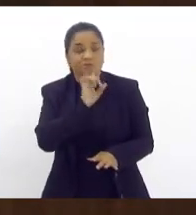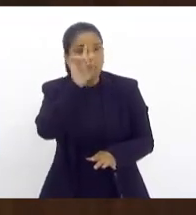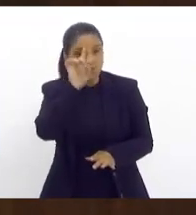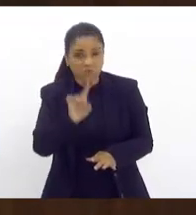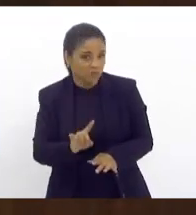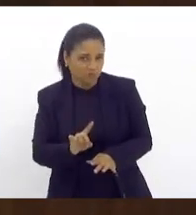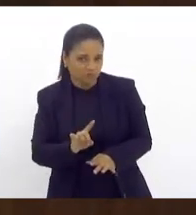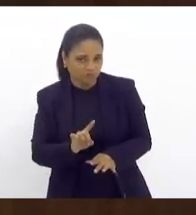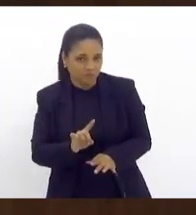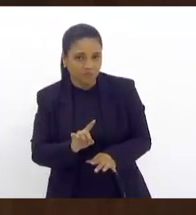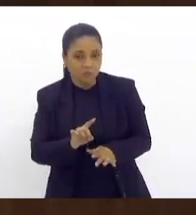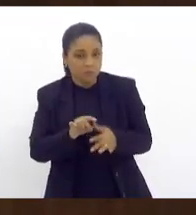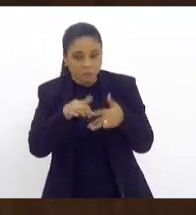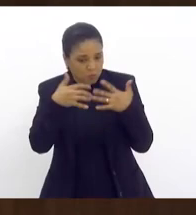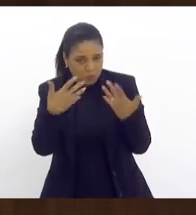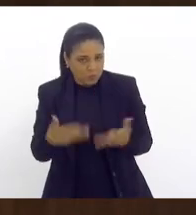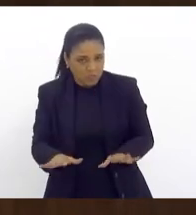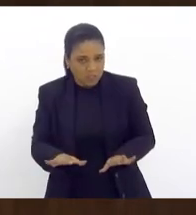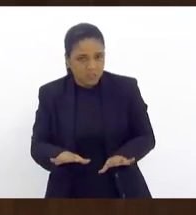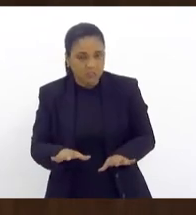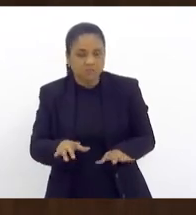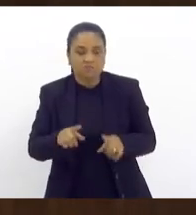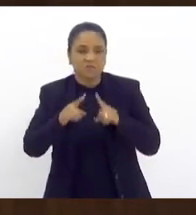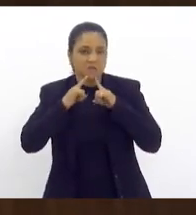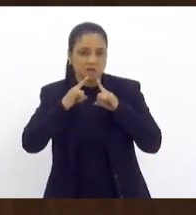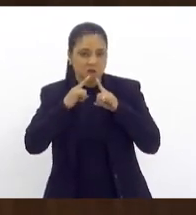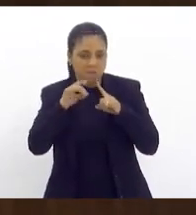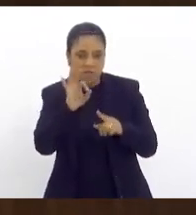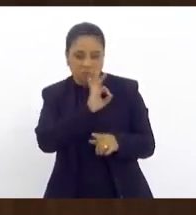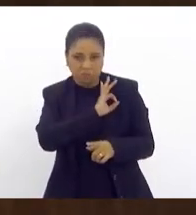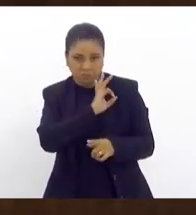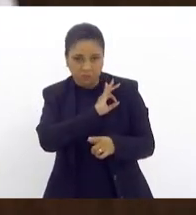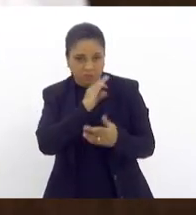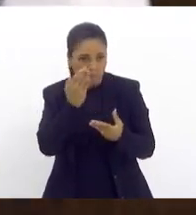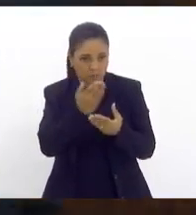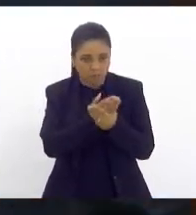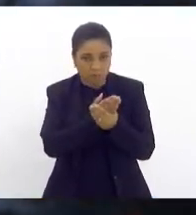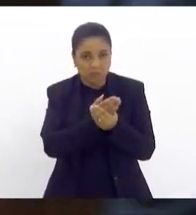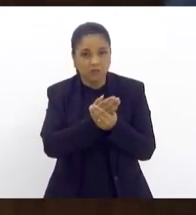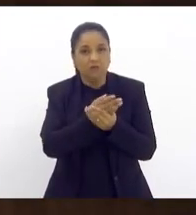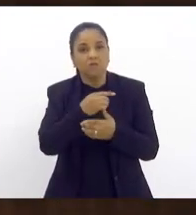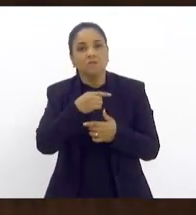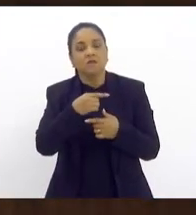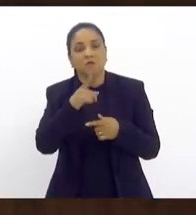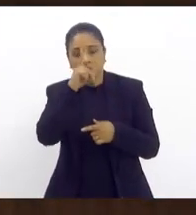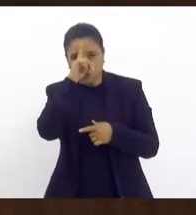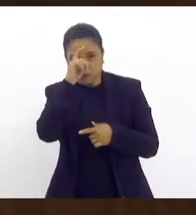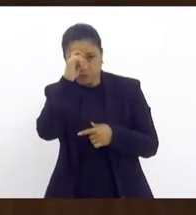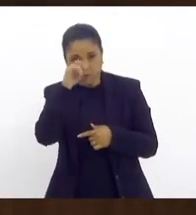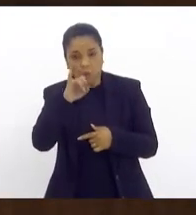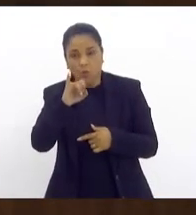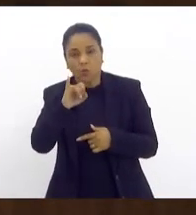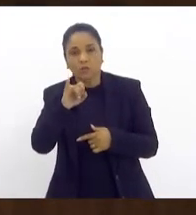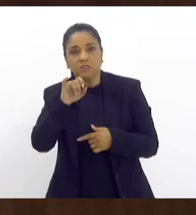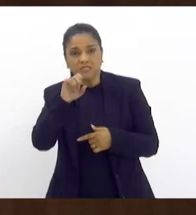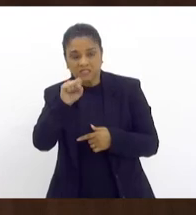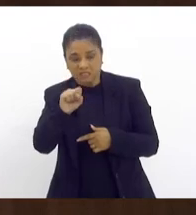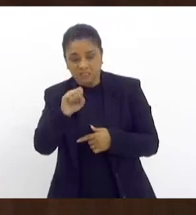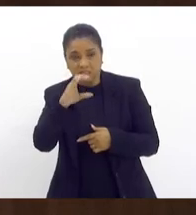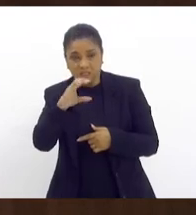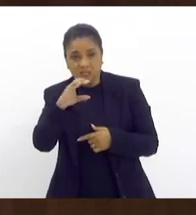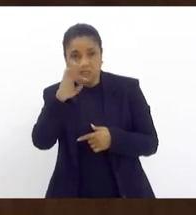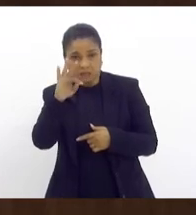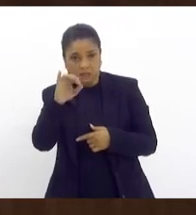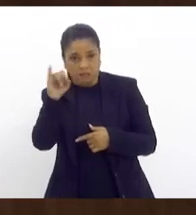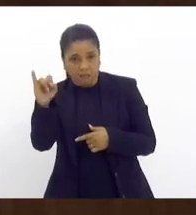registrou a queixa foi para o CTI e lamentavelmente morreu e o indivíduo se